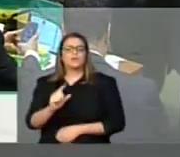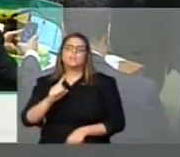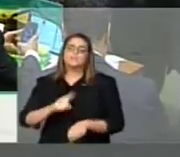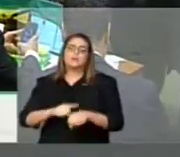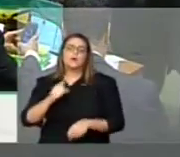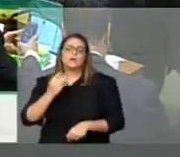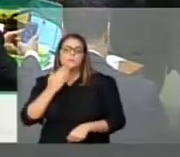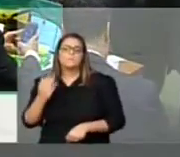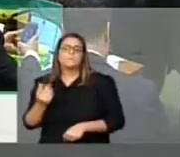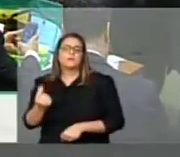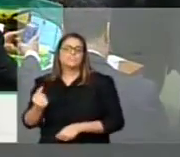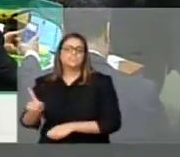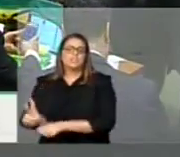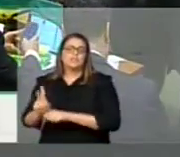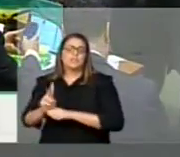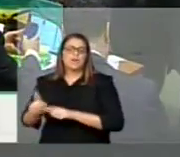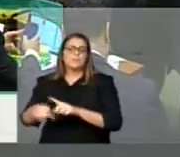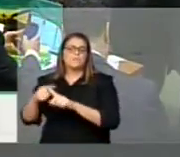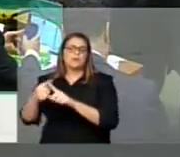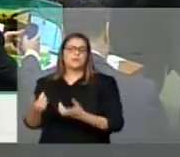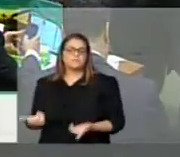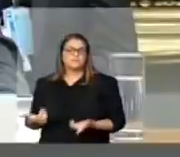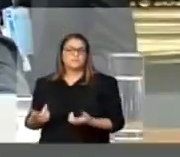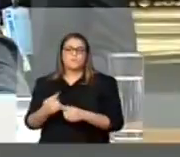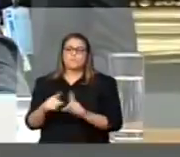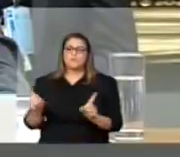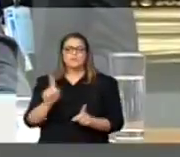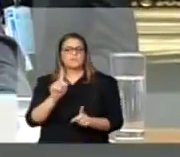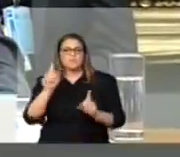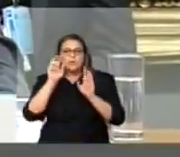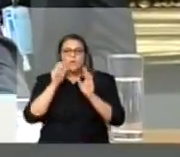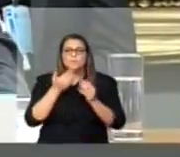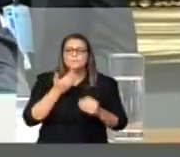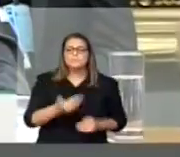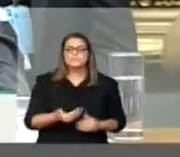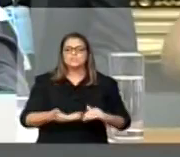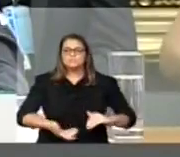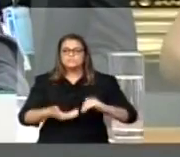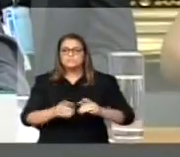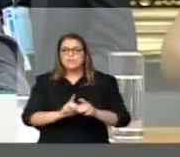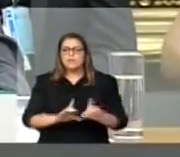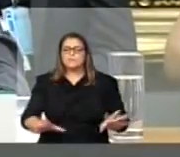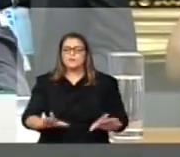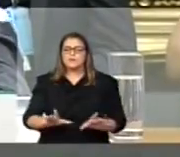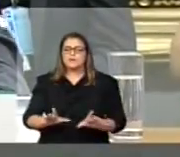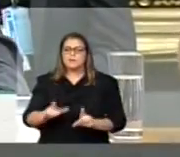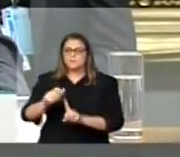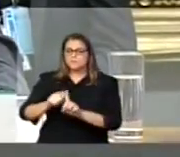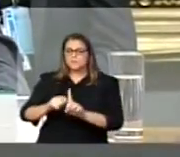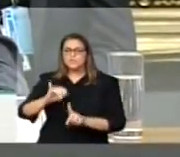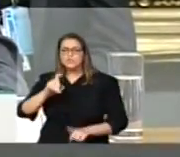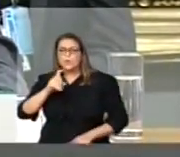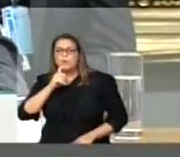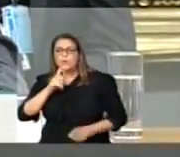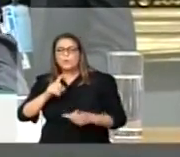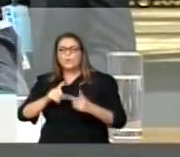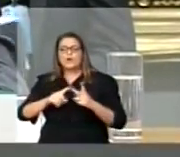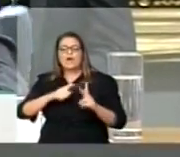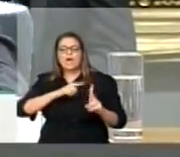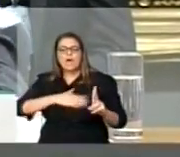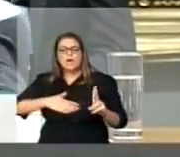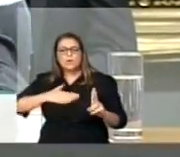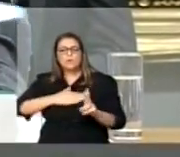créditos orçamentários sem prévia autorização legislativa, o que ocorreu entre os meses de julho e agosto de